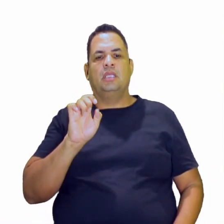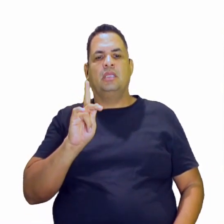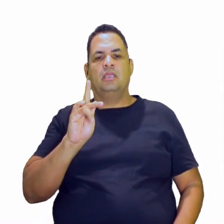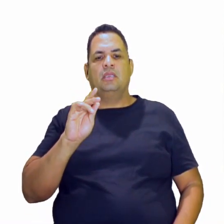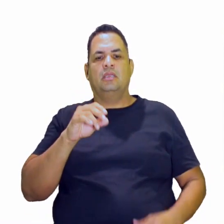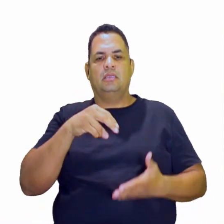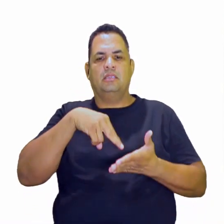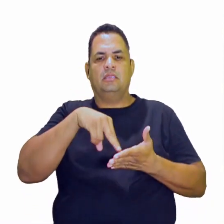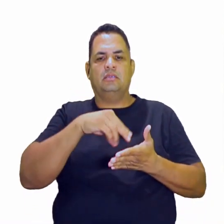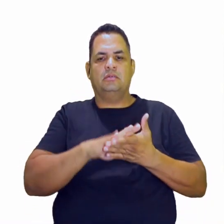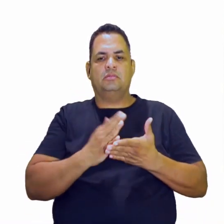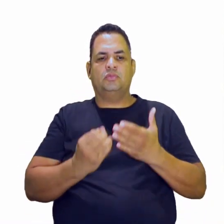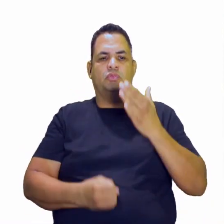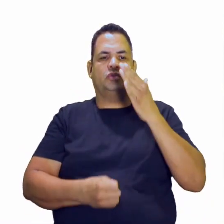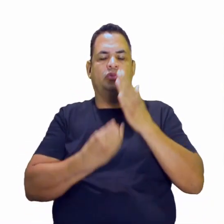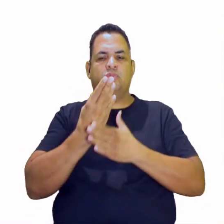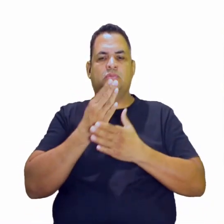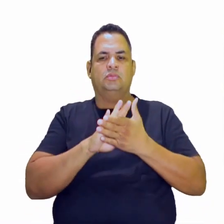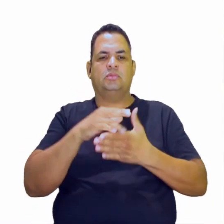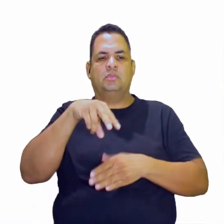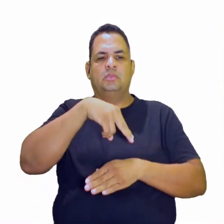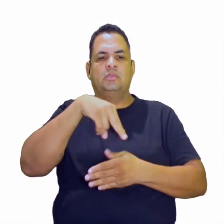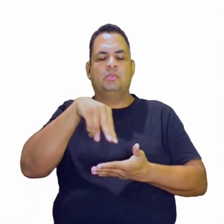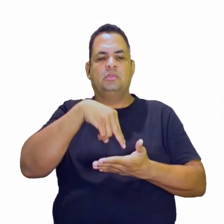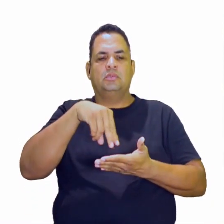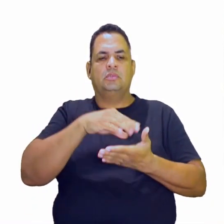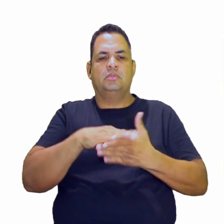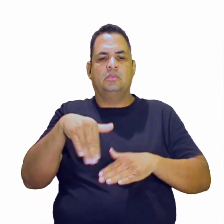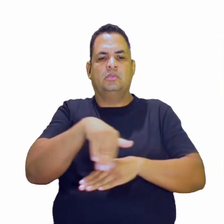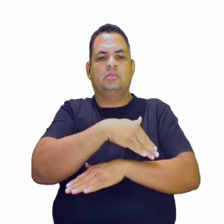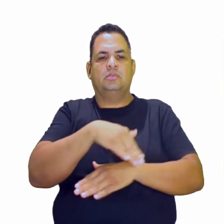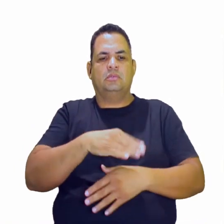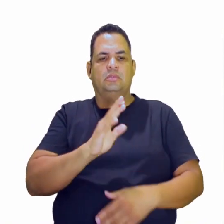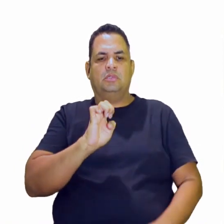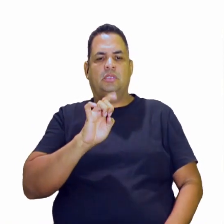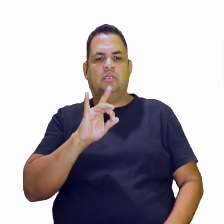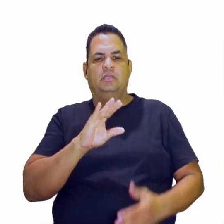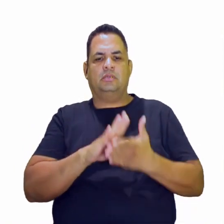de rua, e o grafite nasce como